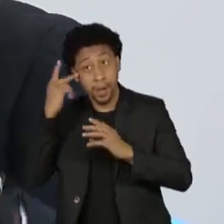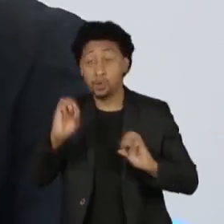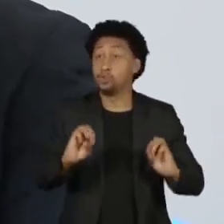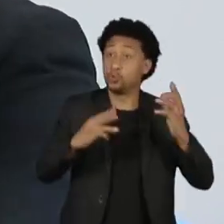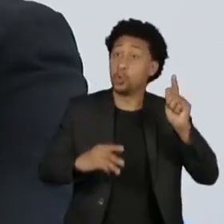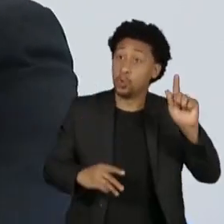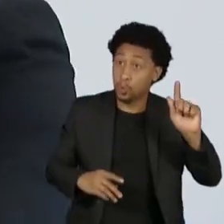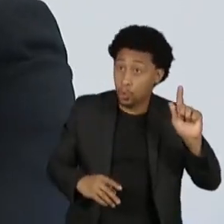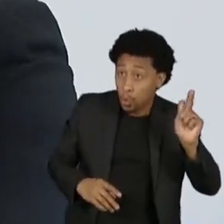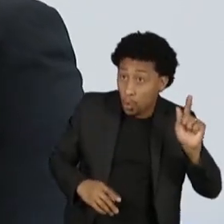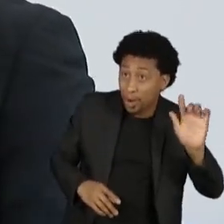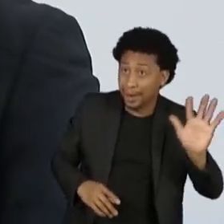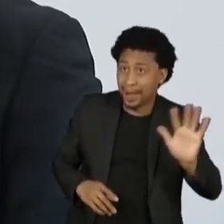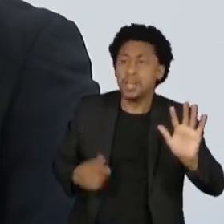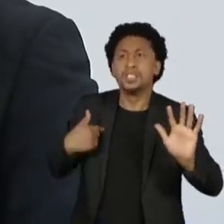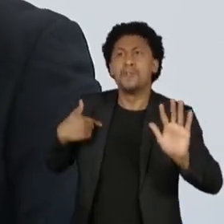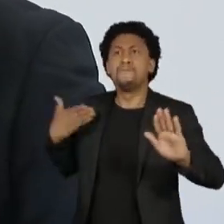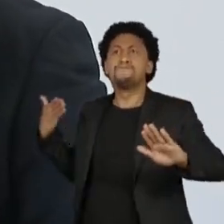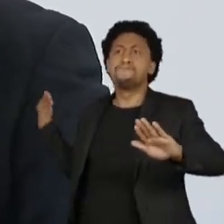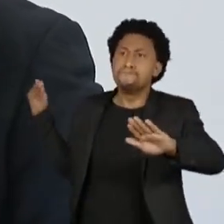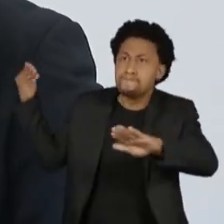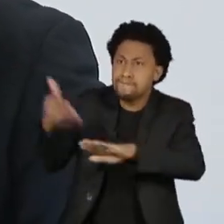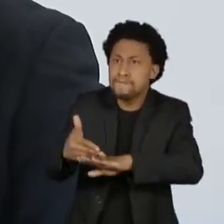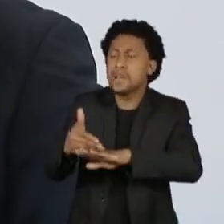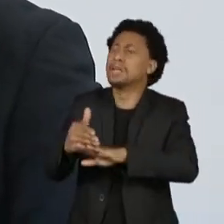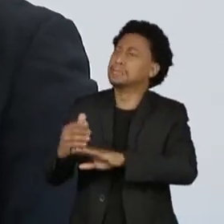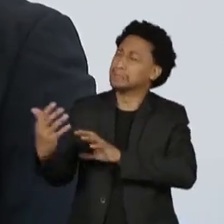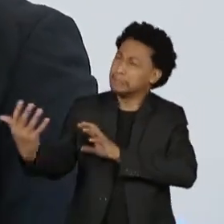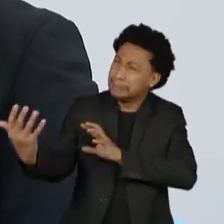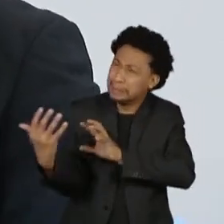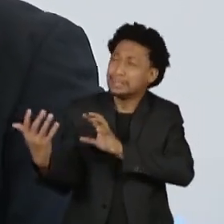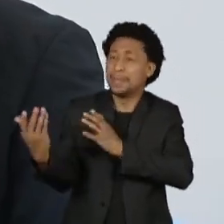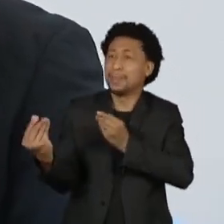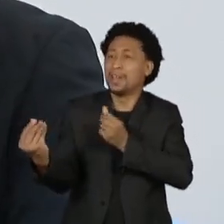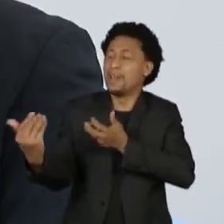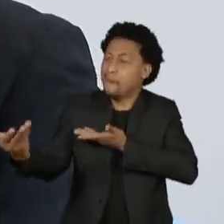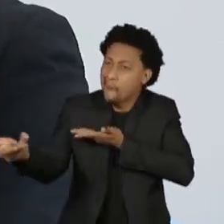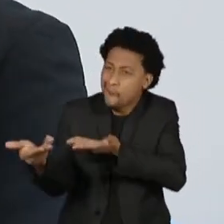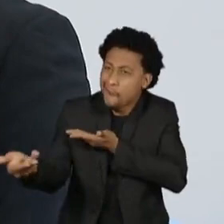no dia seguinte eu fui lá para convencer ele fiquei a noite